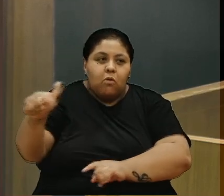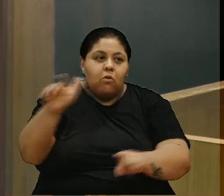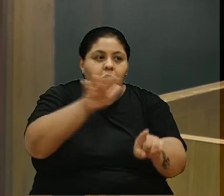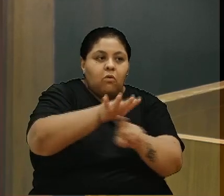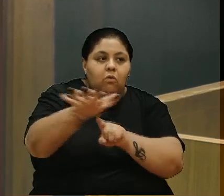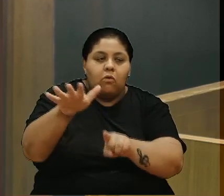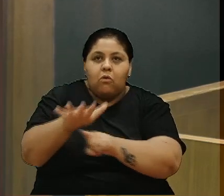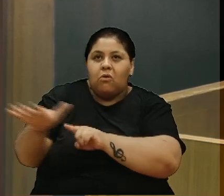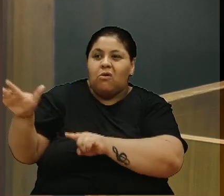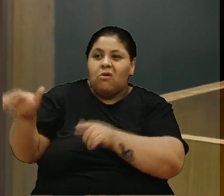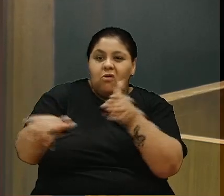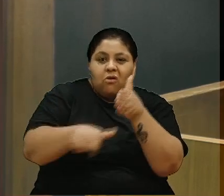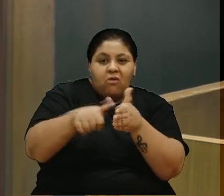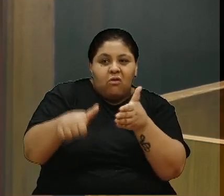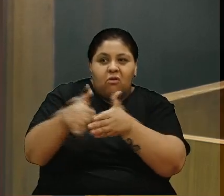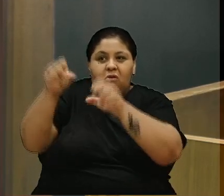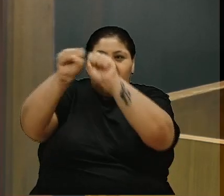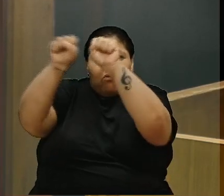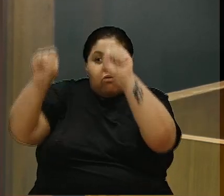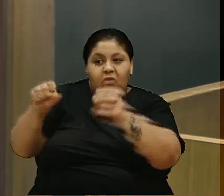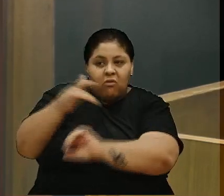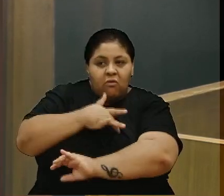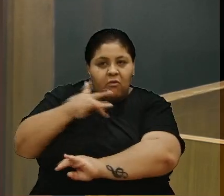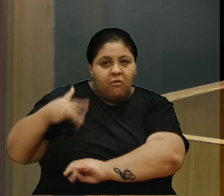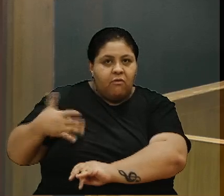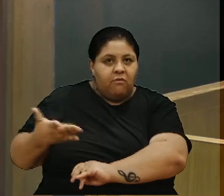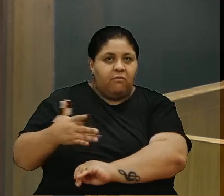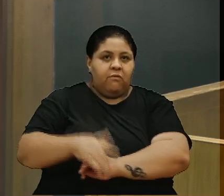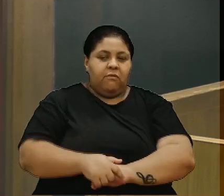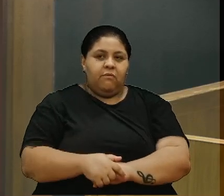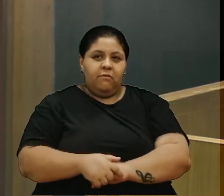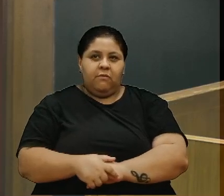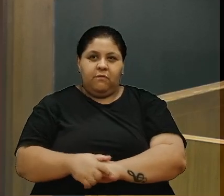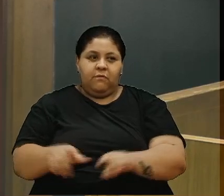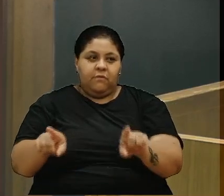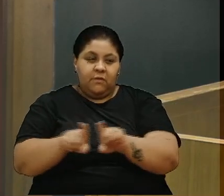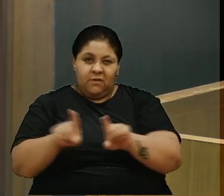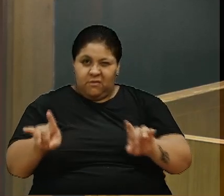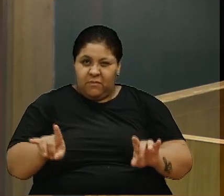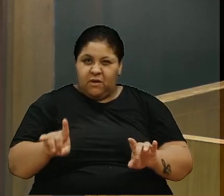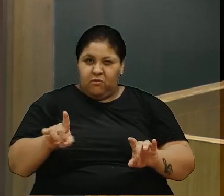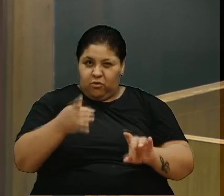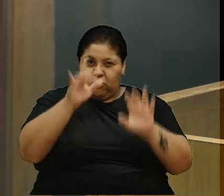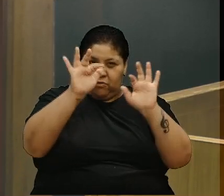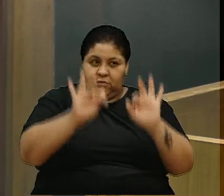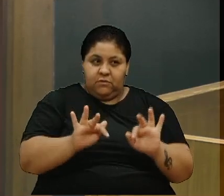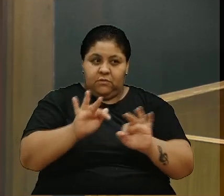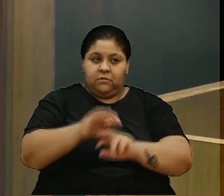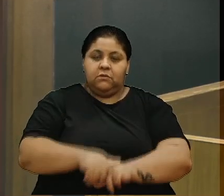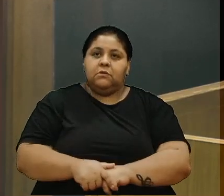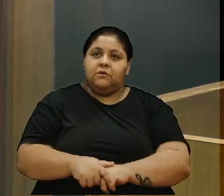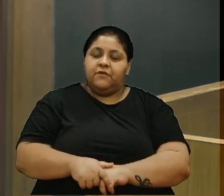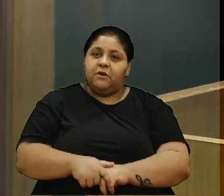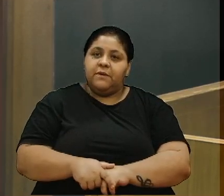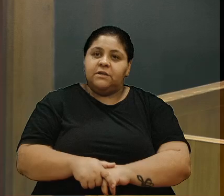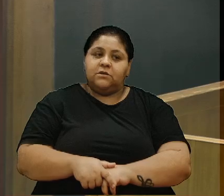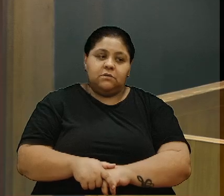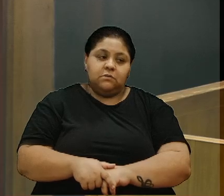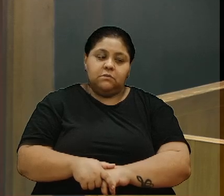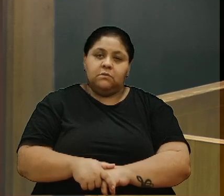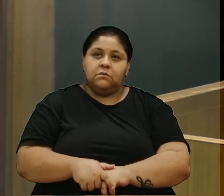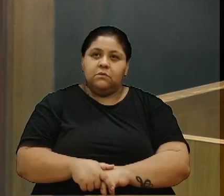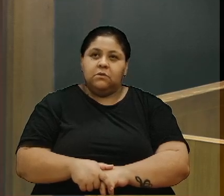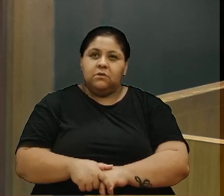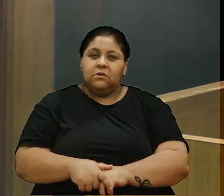de modo a melhorar o sistema de saúde. E também, por último, para concluir, presidente, o